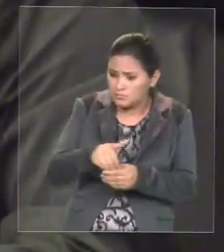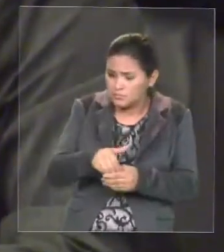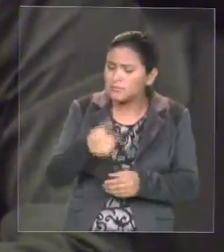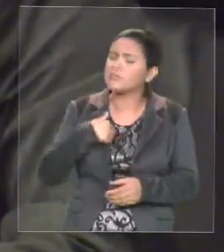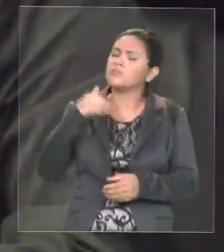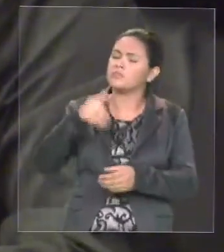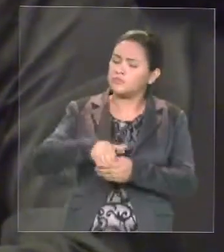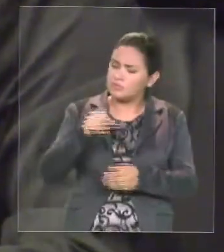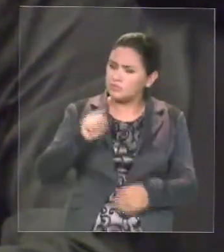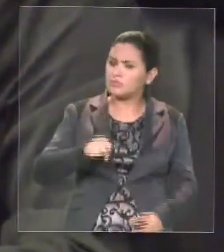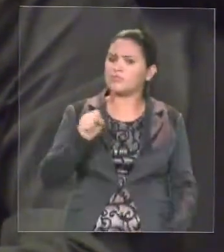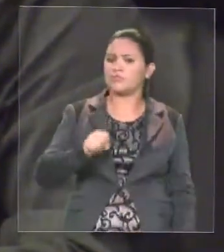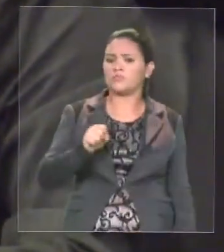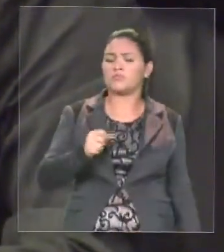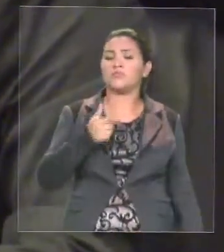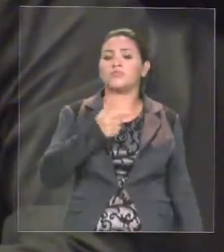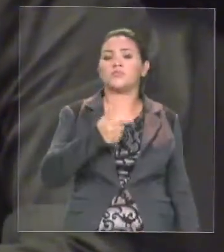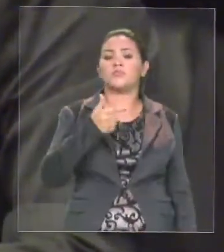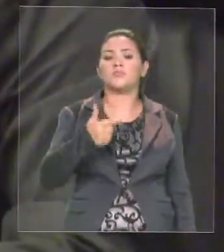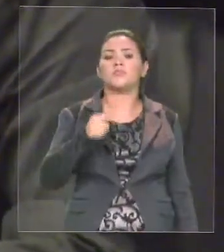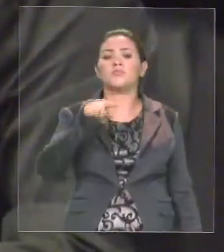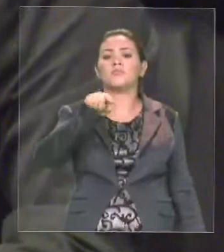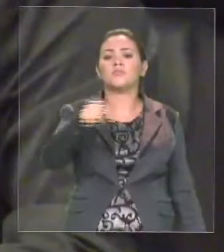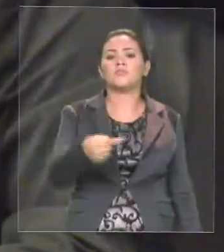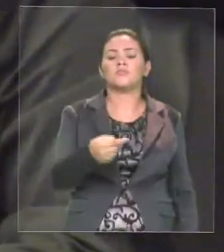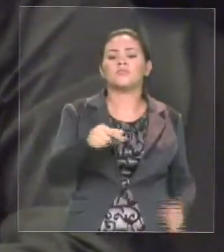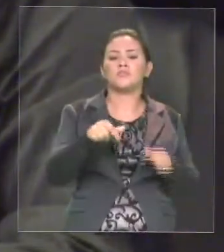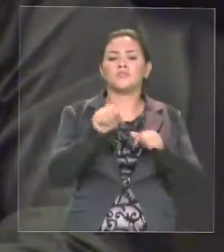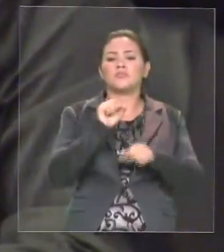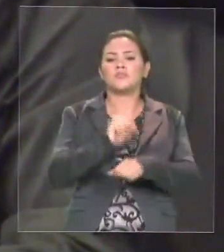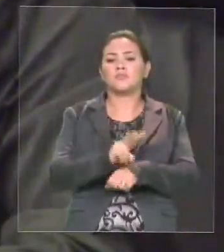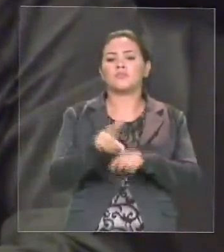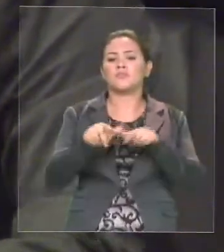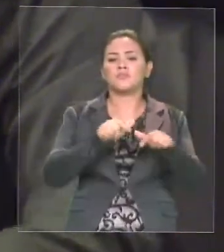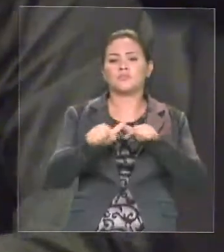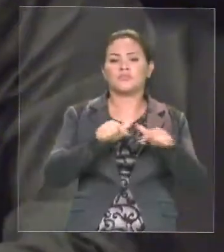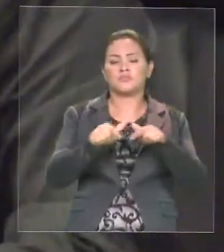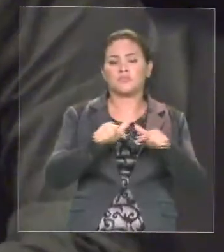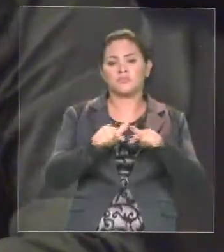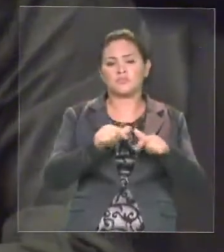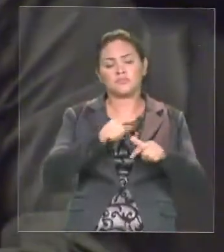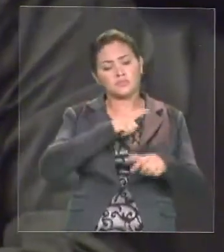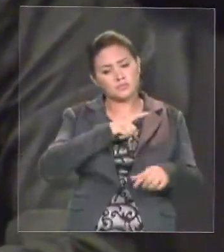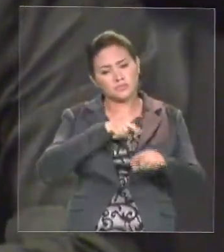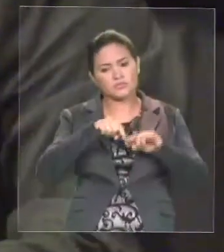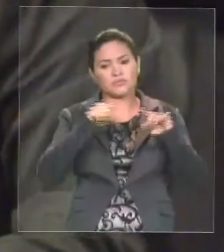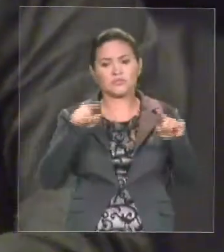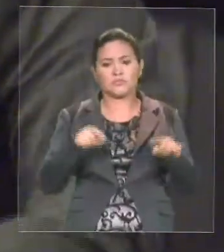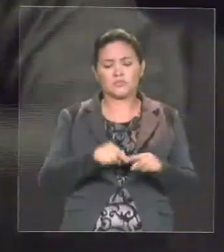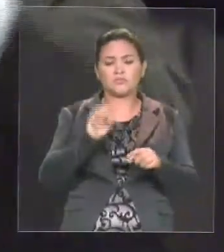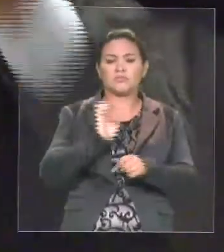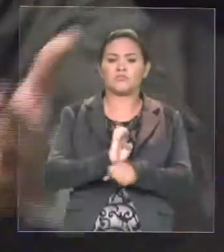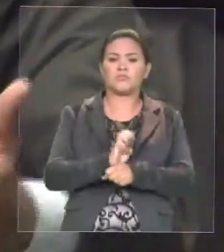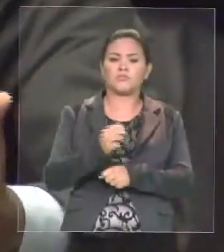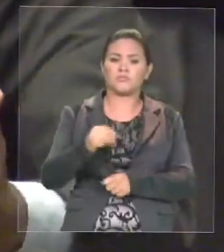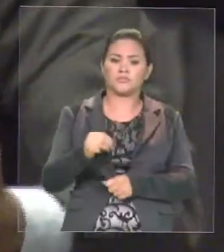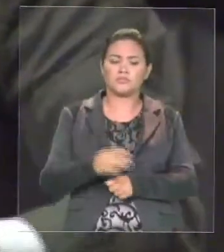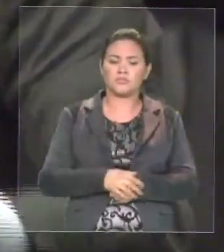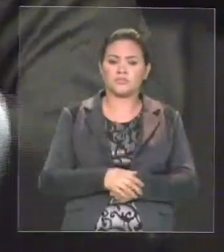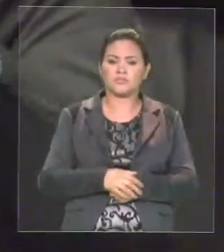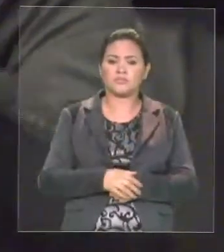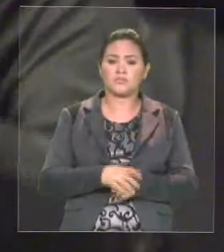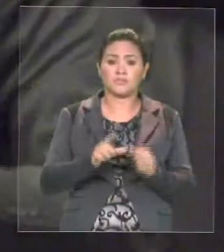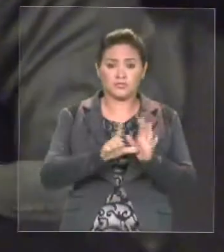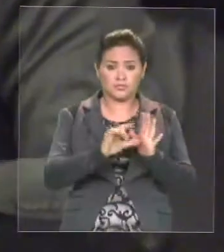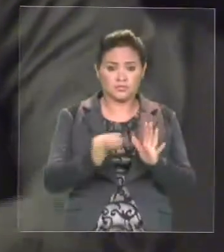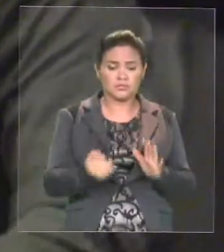estado. E acho que essa medida ela foi importante. Precisa ser ampliada? Claro. Vamos discutir a ampliação dela, mas